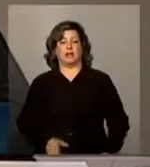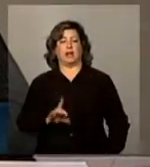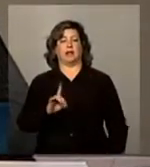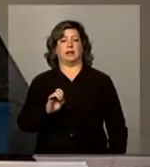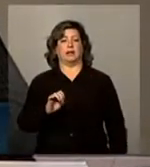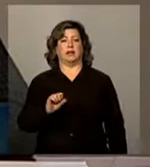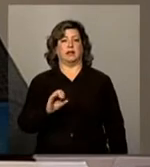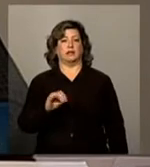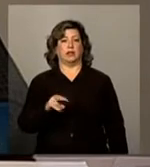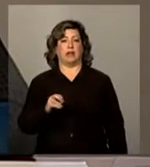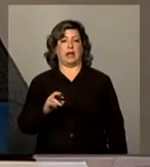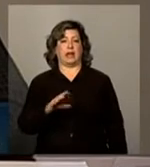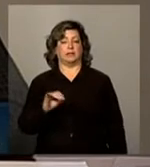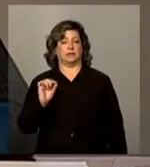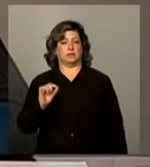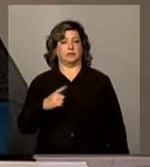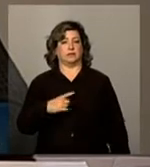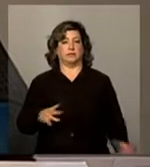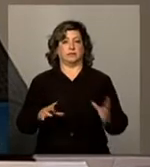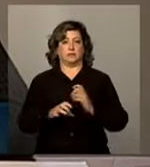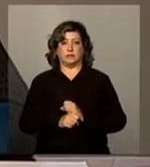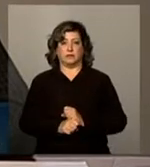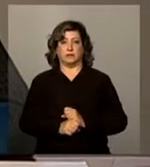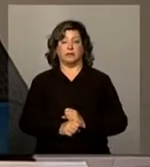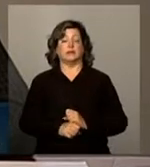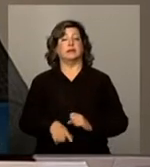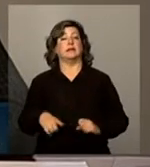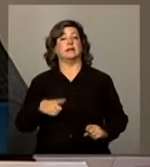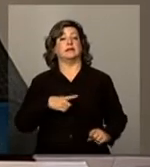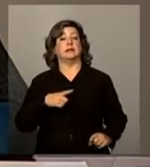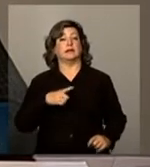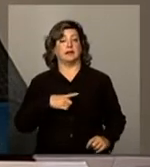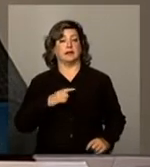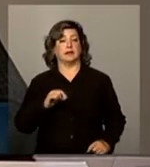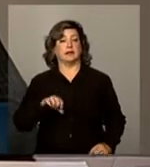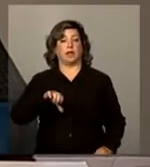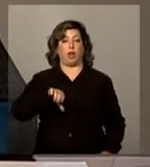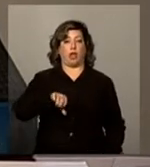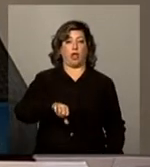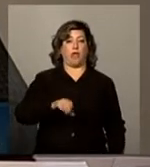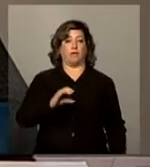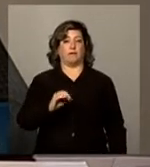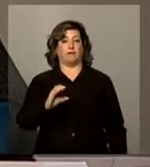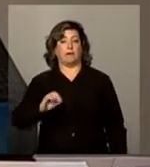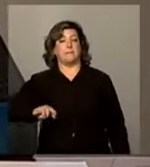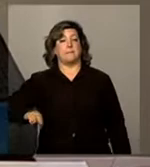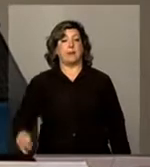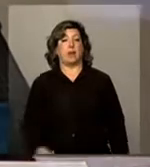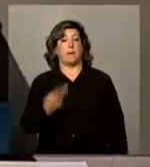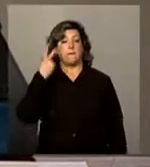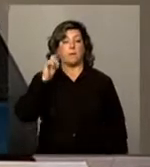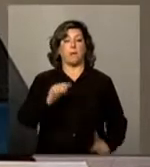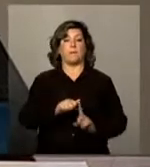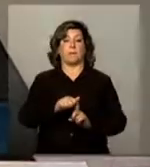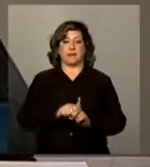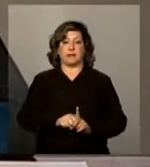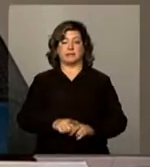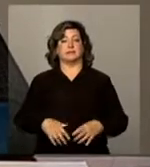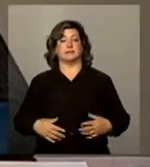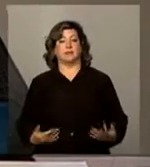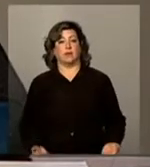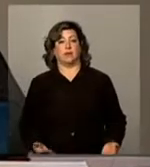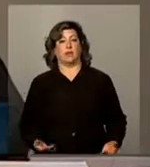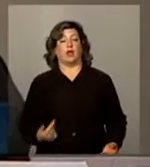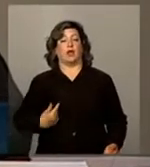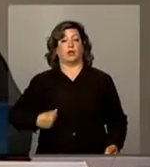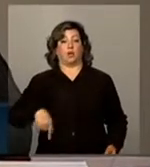os efeitos da desoneração, que tem sido de 900 milhões por mês. Com isso, então, a nossa nova